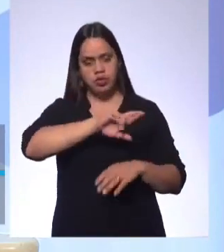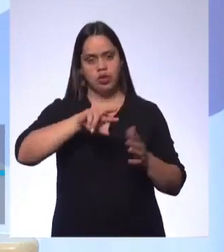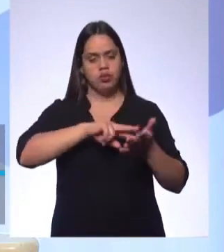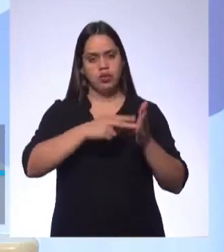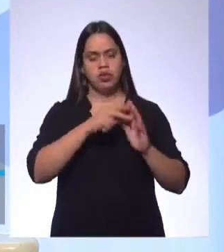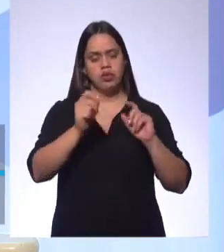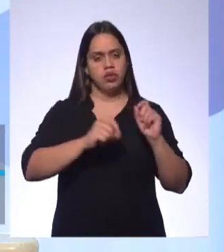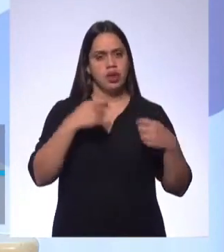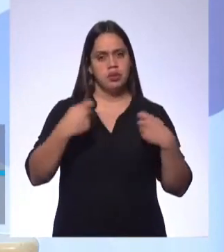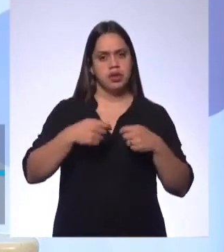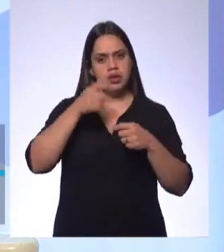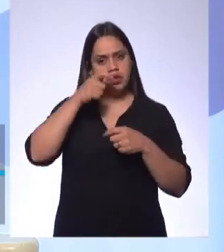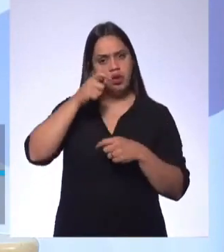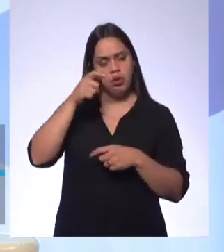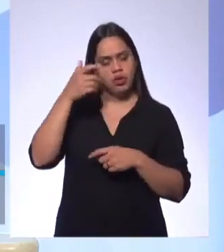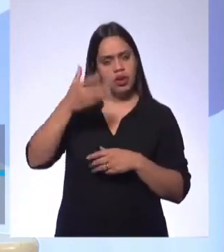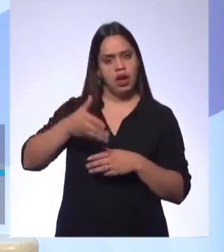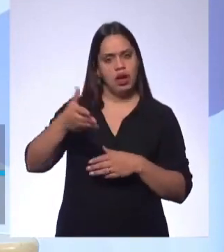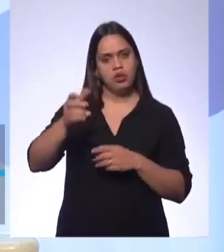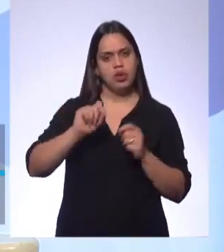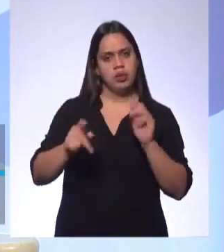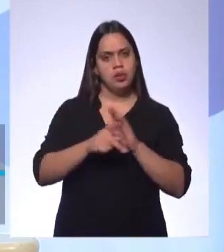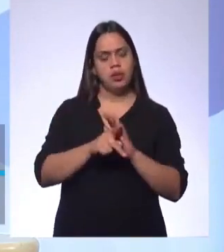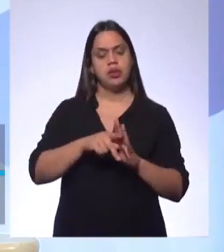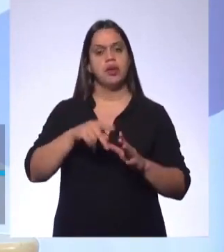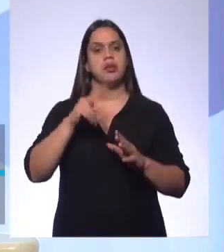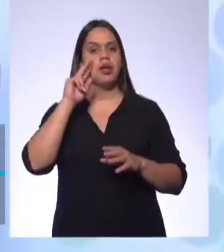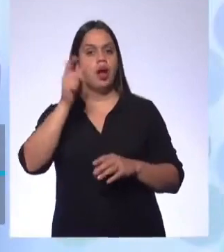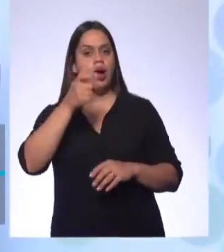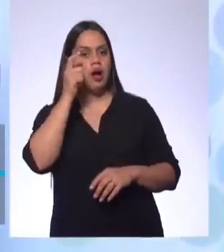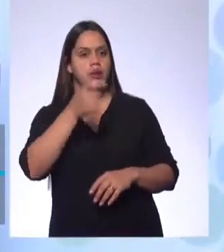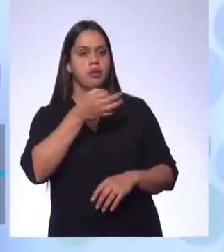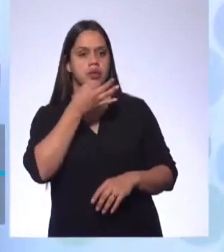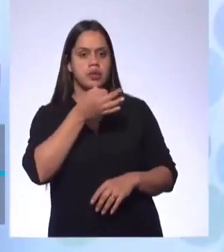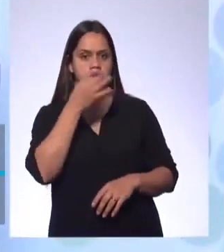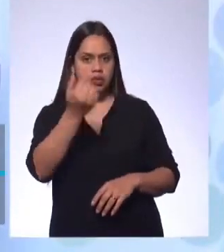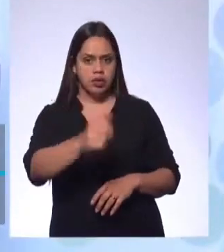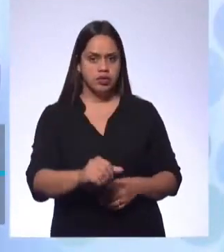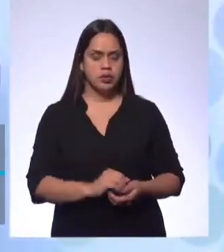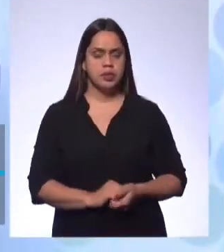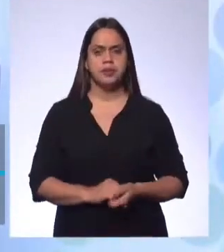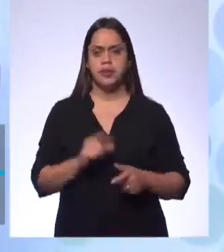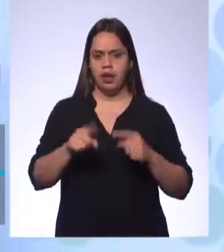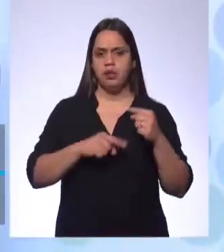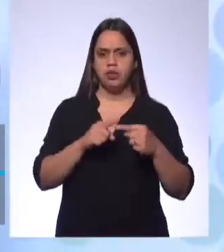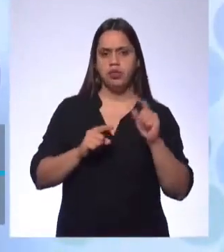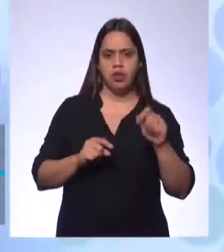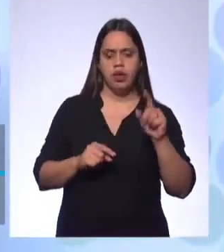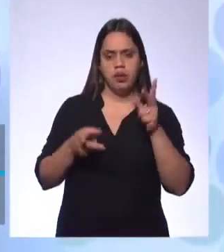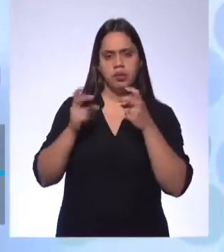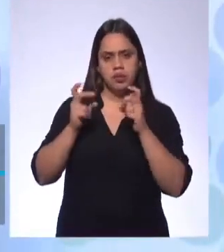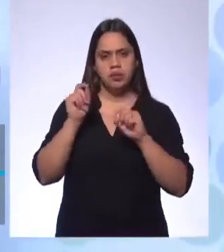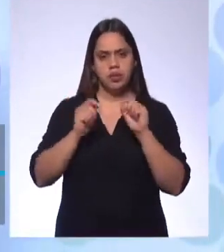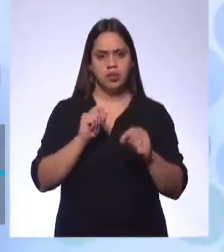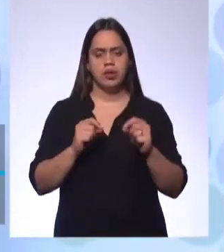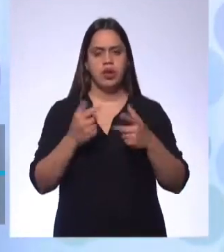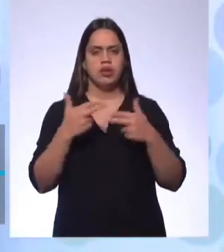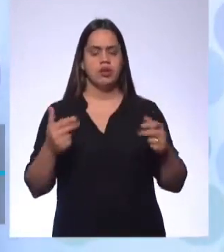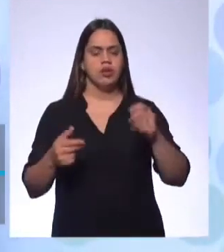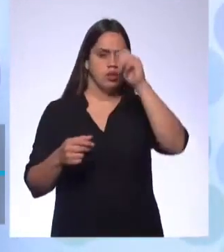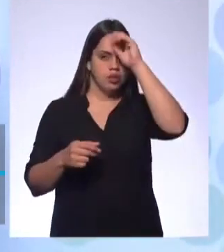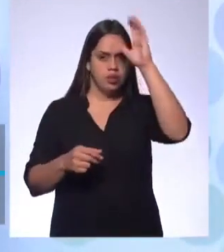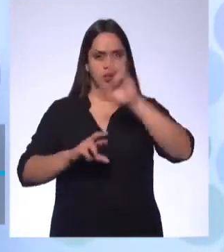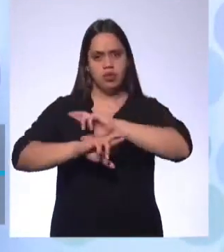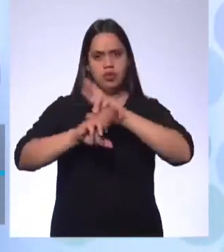deva ser olhado também como uma parte do senso crítico. Exato. E esse é o objetivo, é perceber que são tipos de conhecimento que